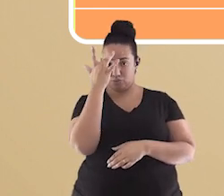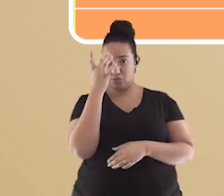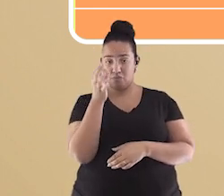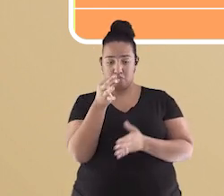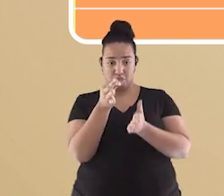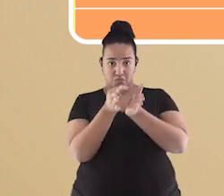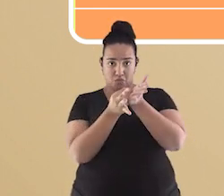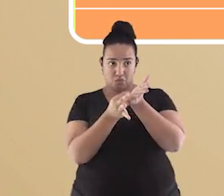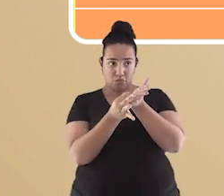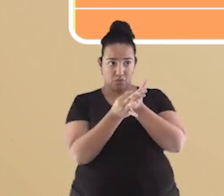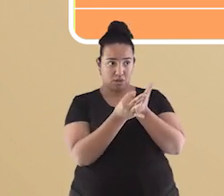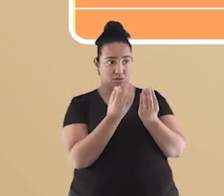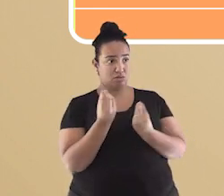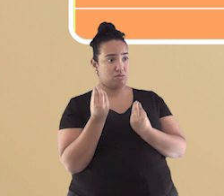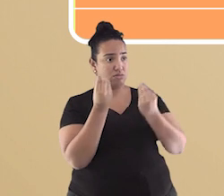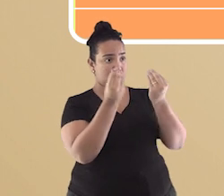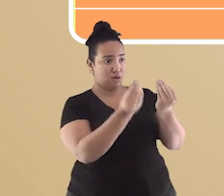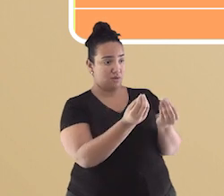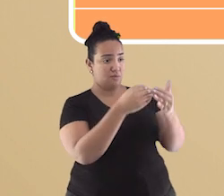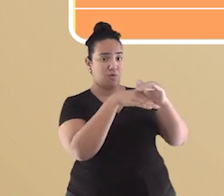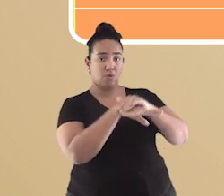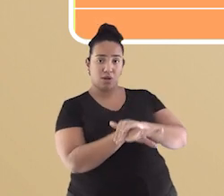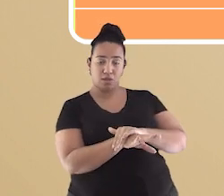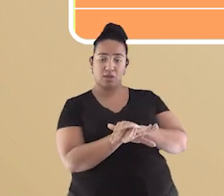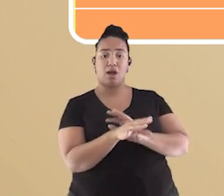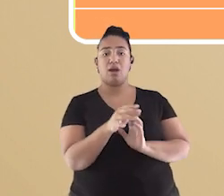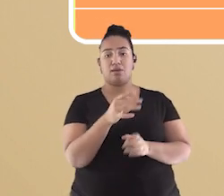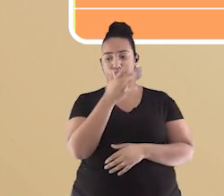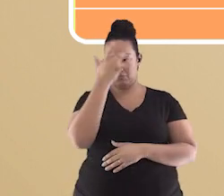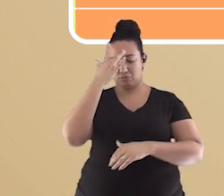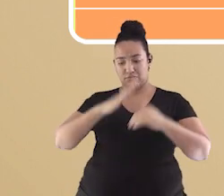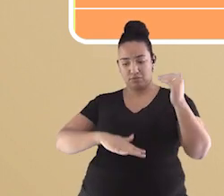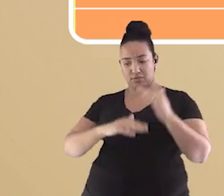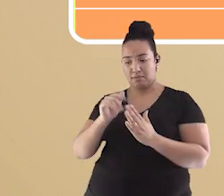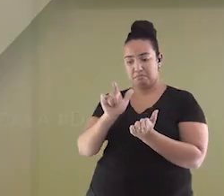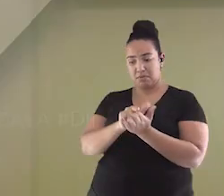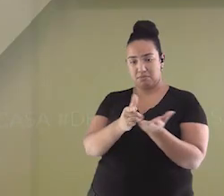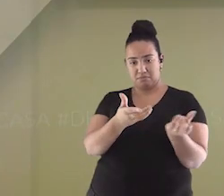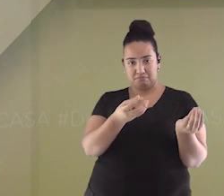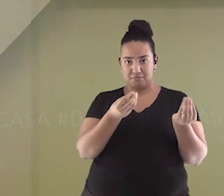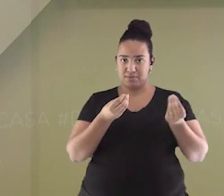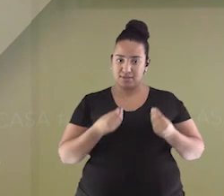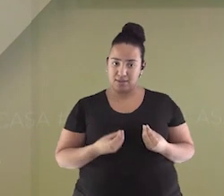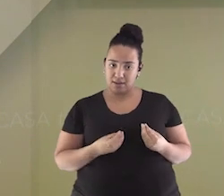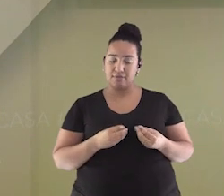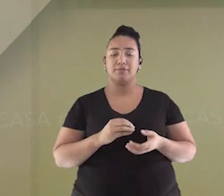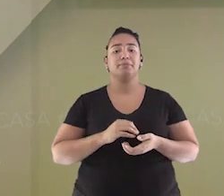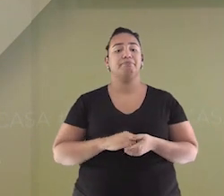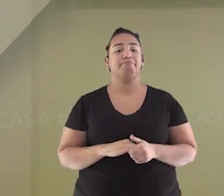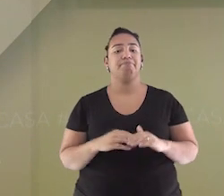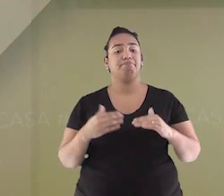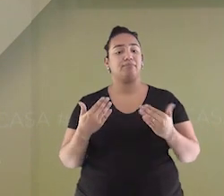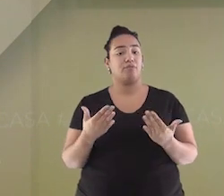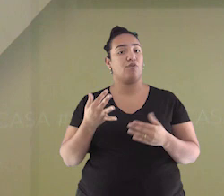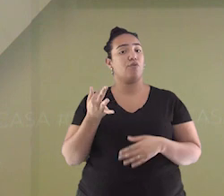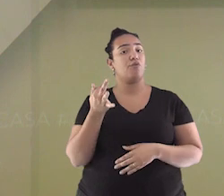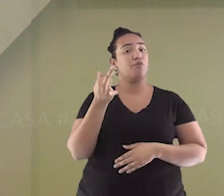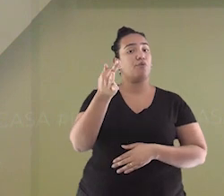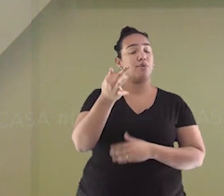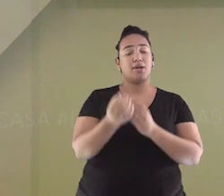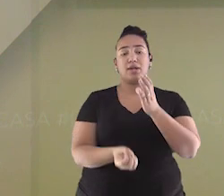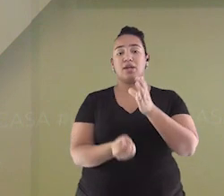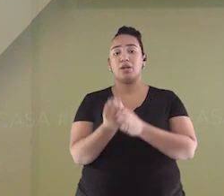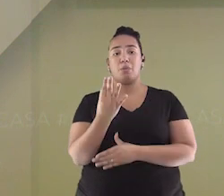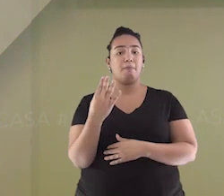eles guardavam e davam de volta um recibo a elas como segurança. Mais tarde, surgiram os primeiros